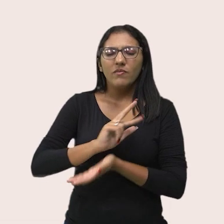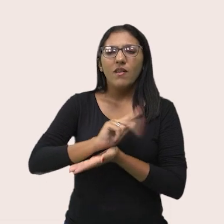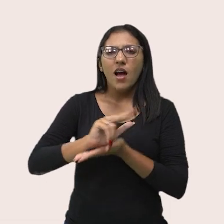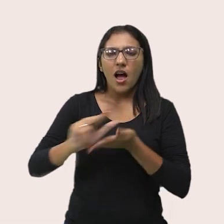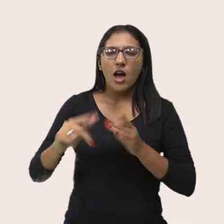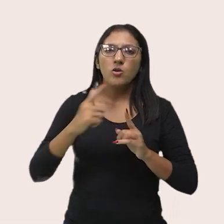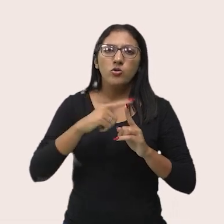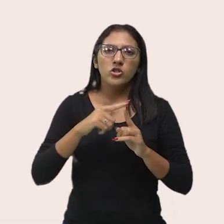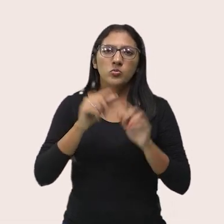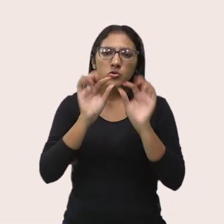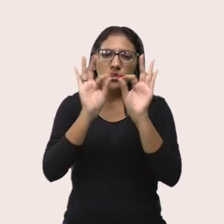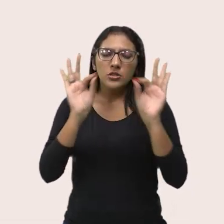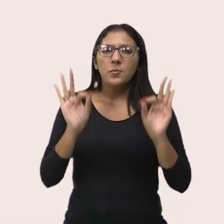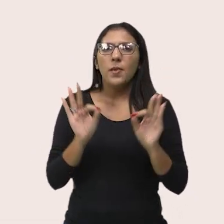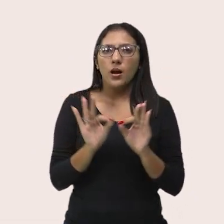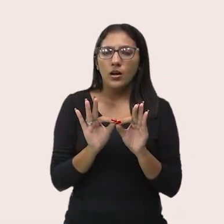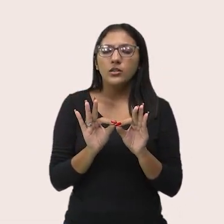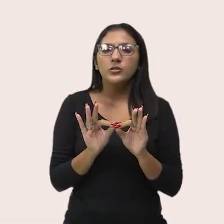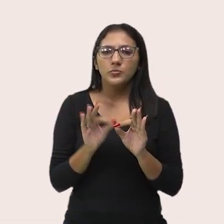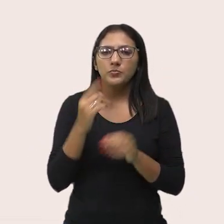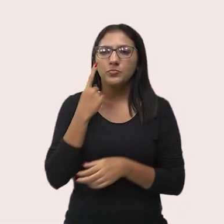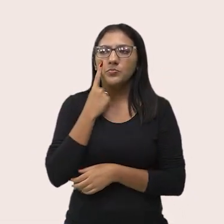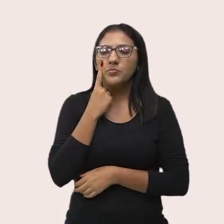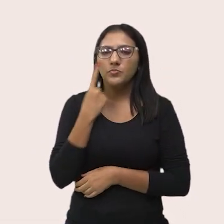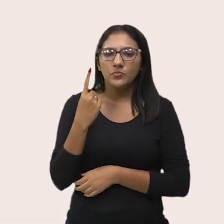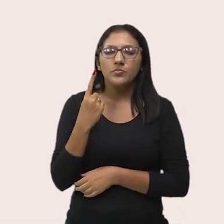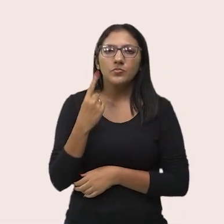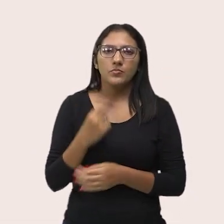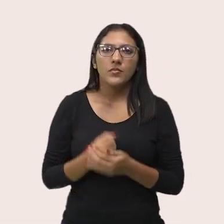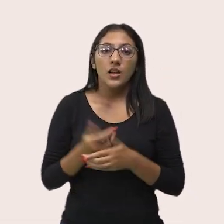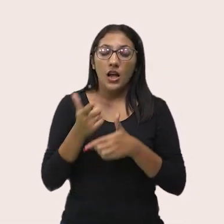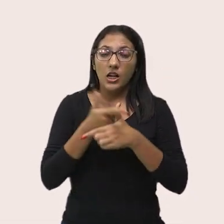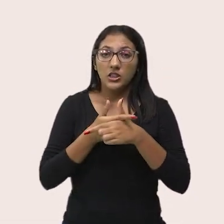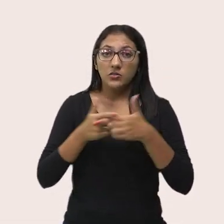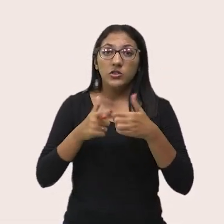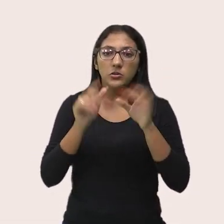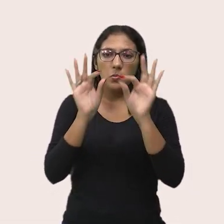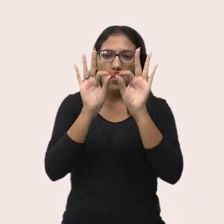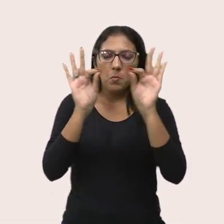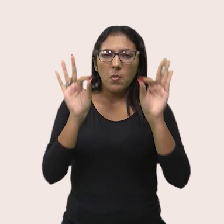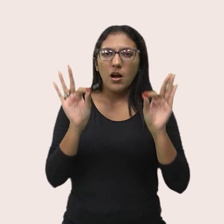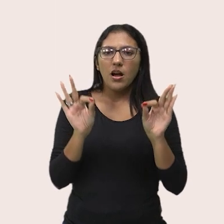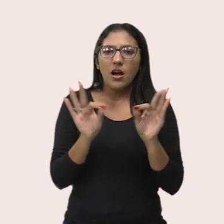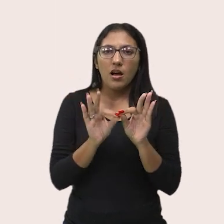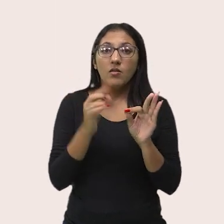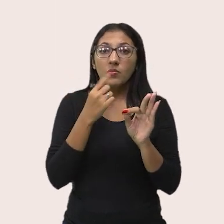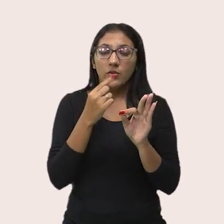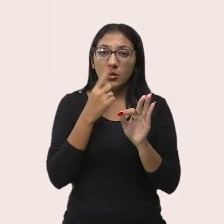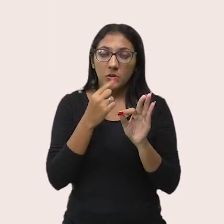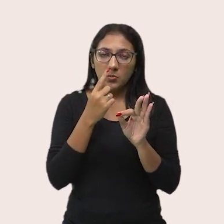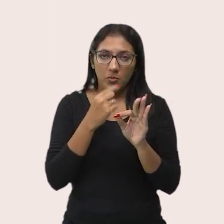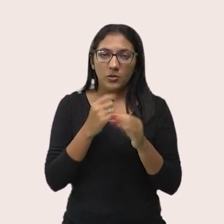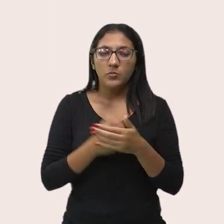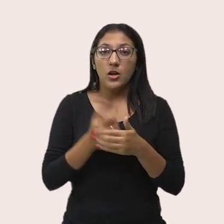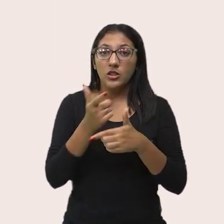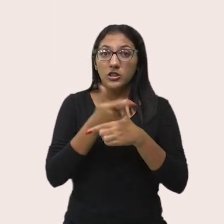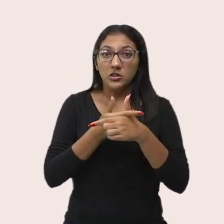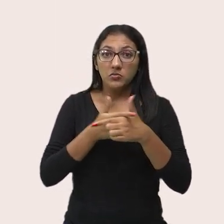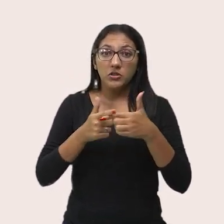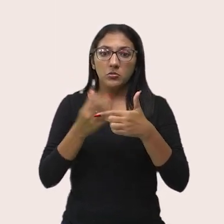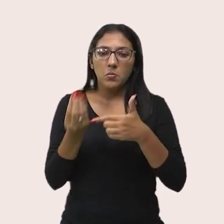circunferência, ou seja, dividindo-se a medida do comprimento de uma circunferência pela medida de seu